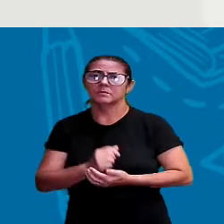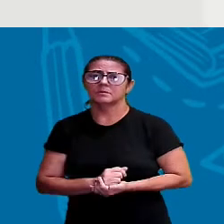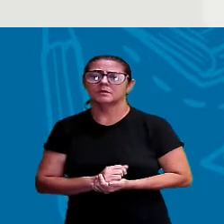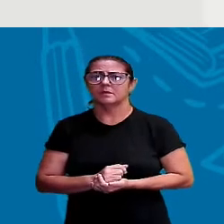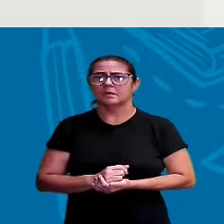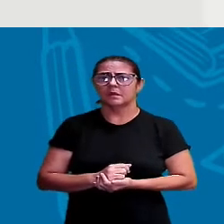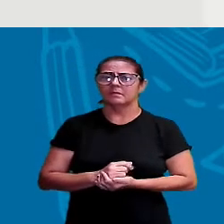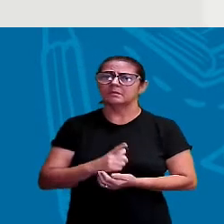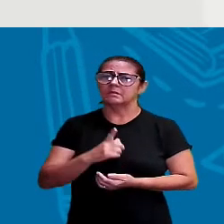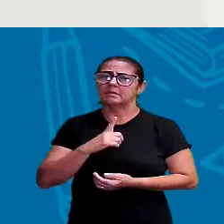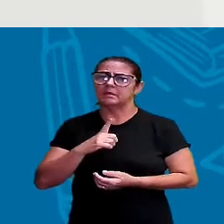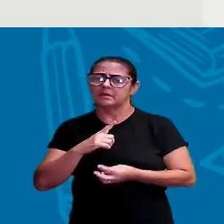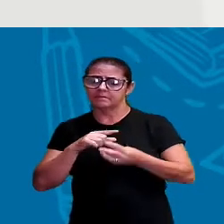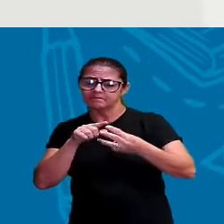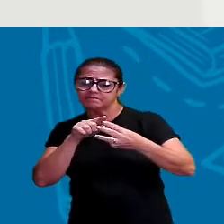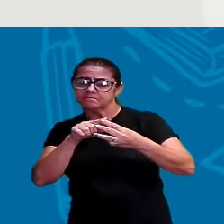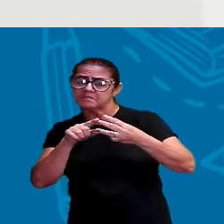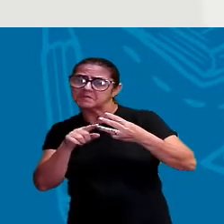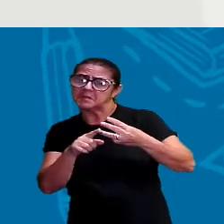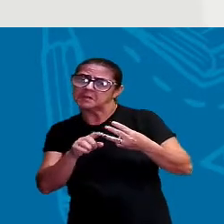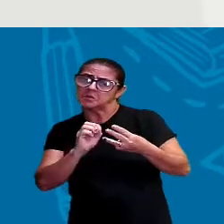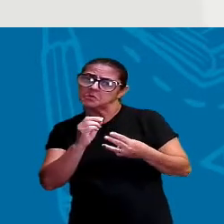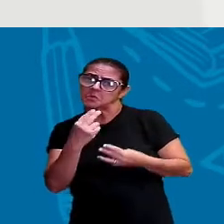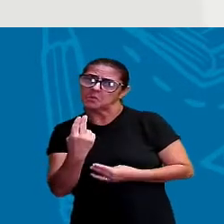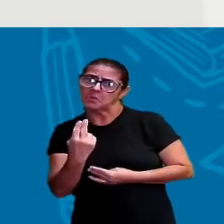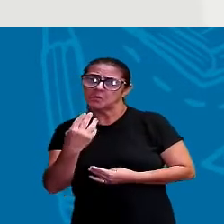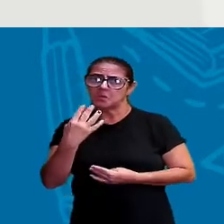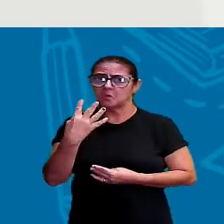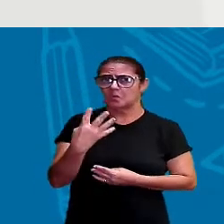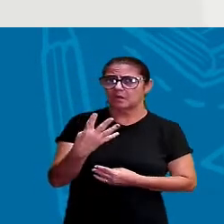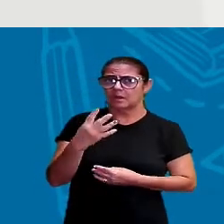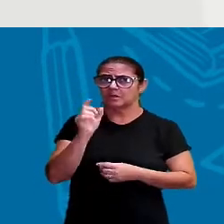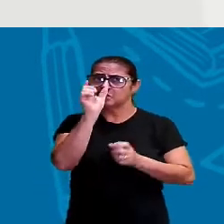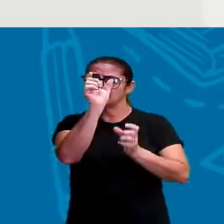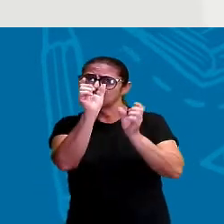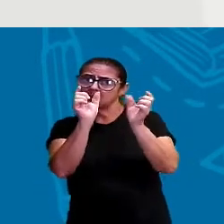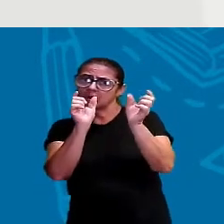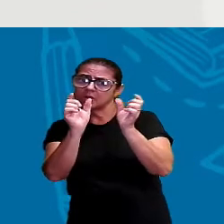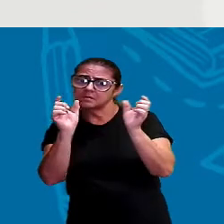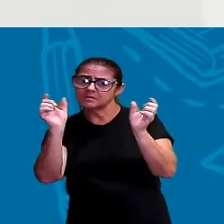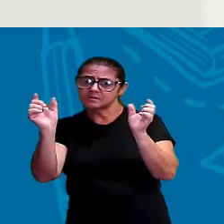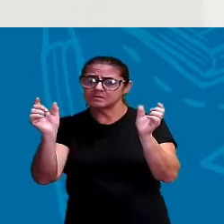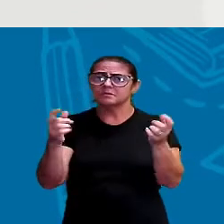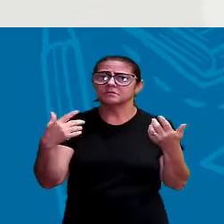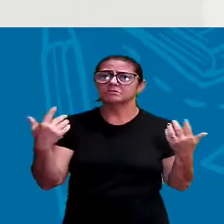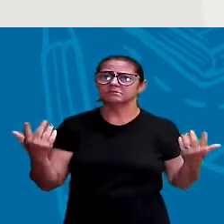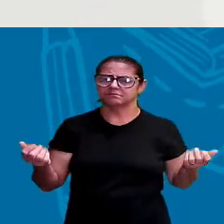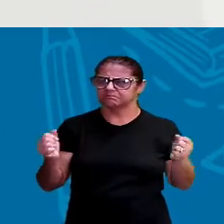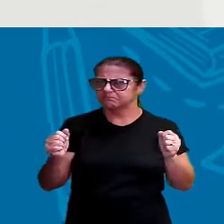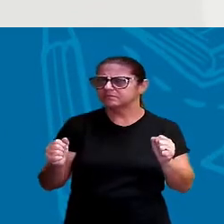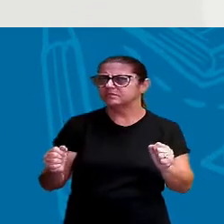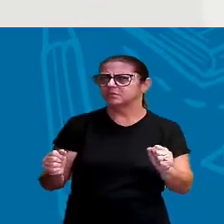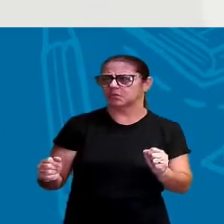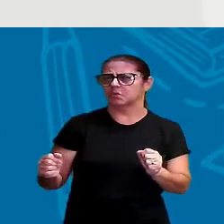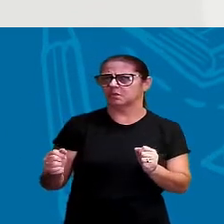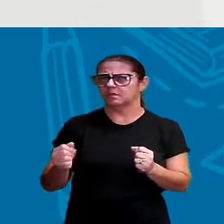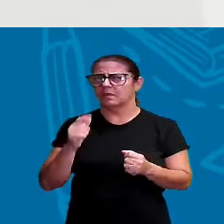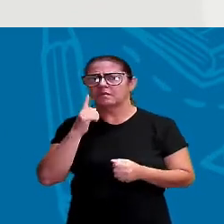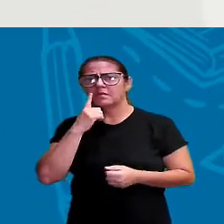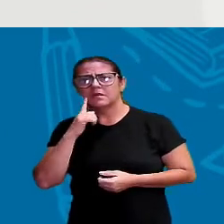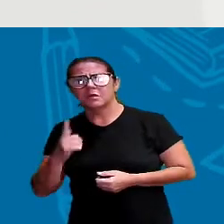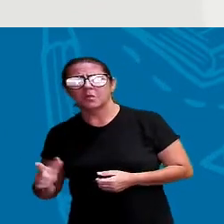4 quadrinhos. Tem umas tirinhas que ficam com 5 quadrinhos. Pode, tá? Com uma linguagem